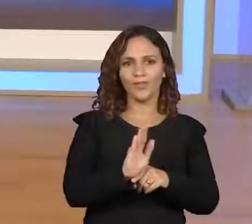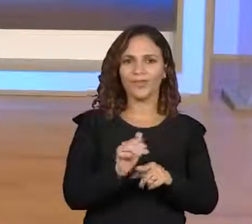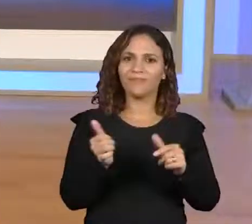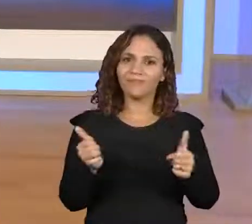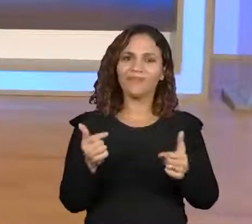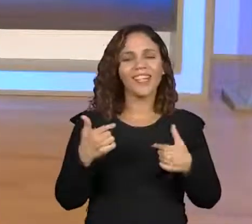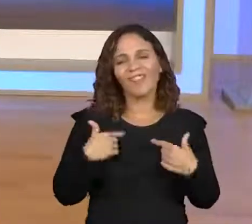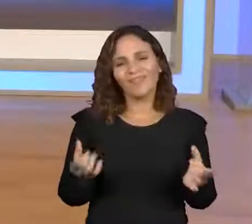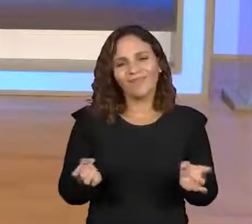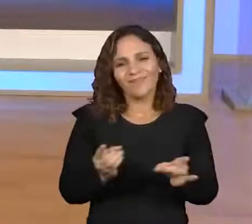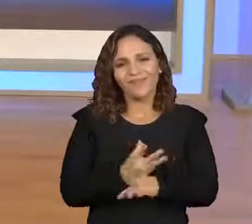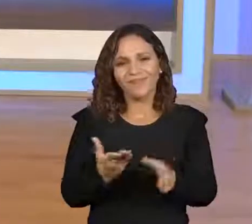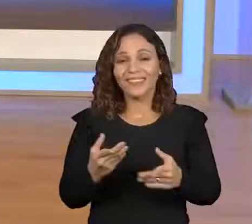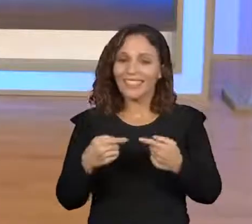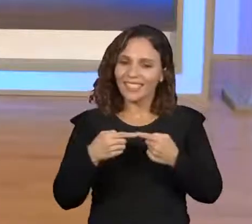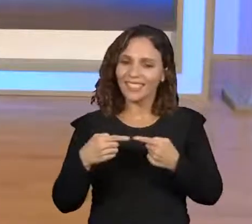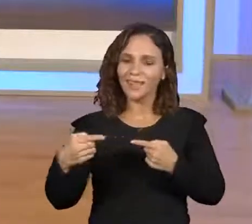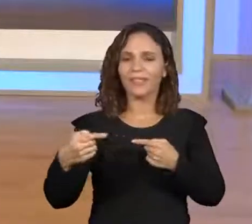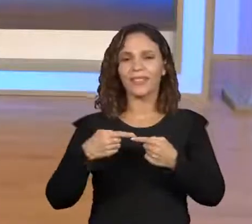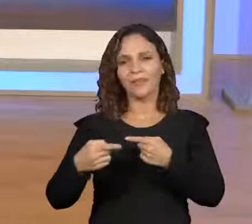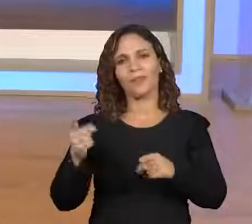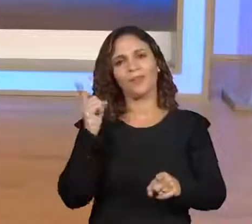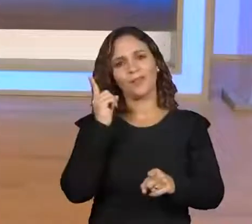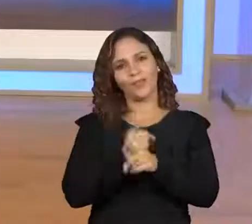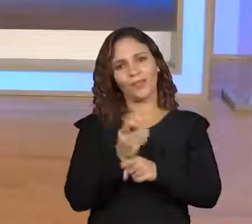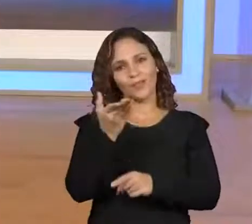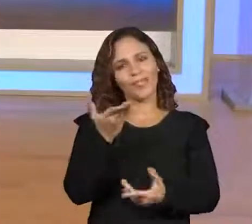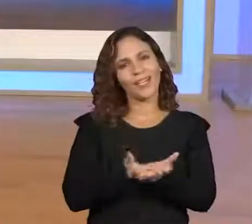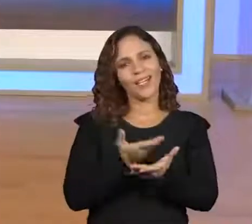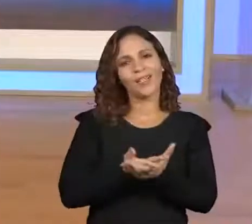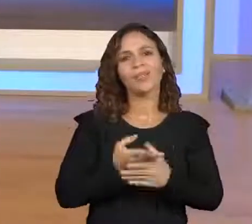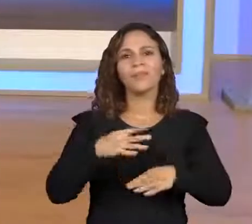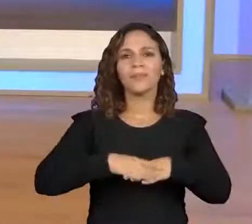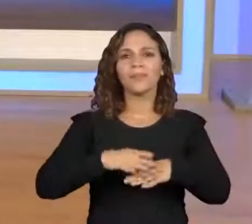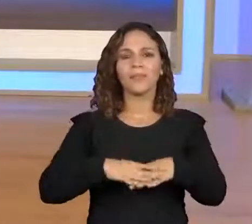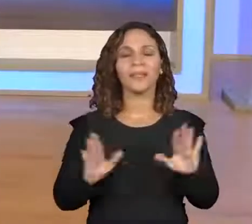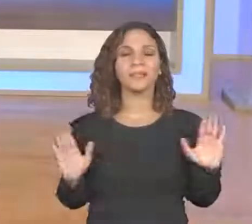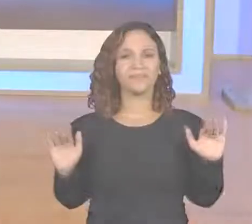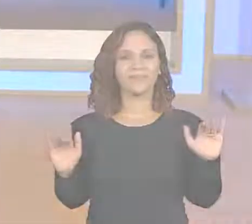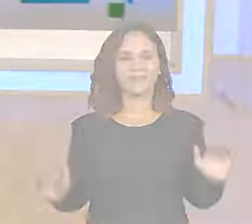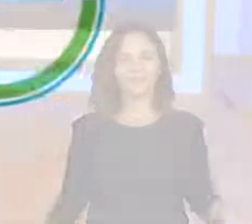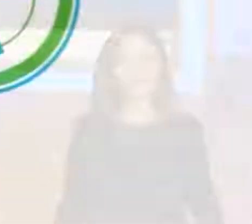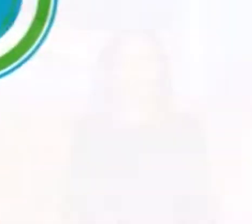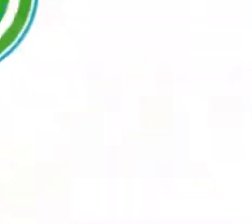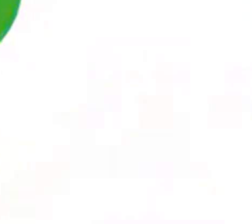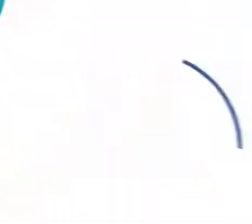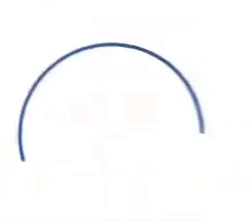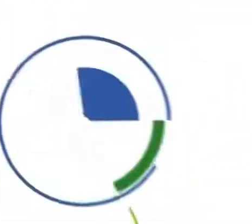ficando por aqui e toda semana eu encontro vocês numa aula de matemática. Tchau, tchau!